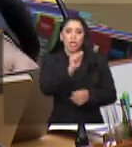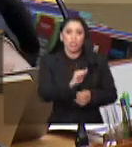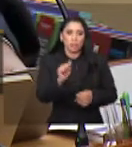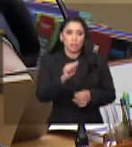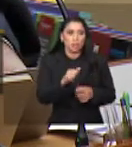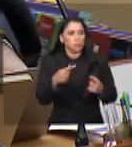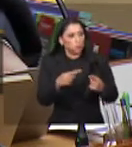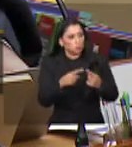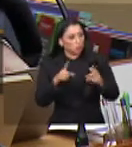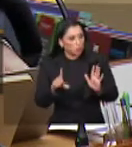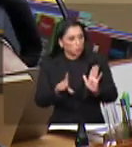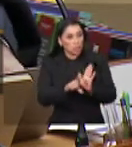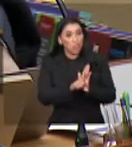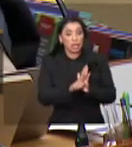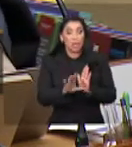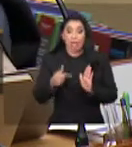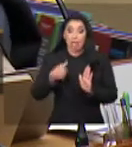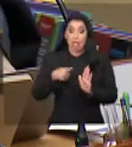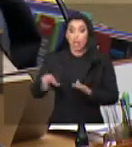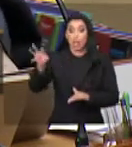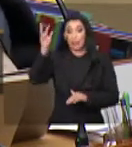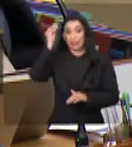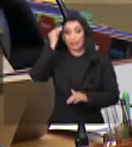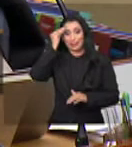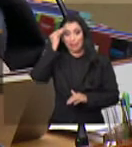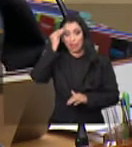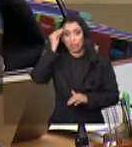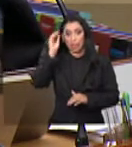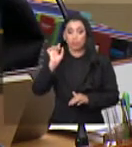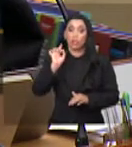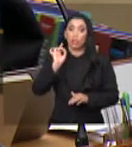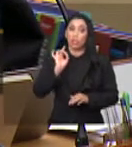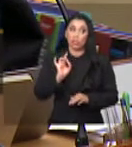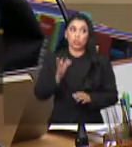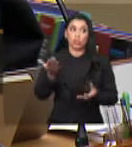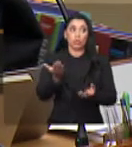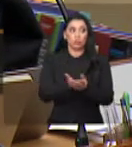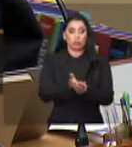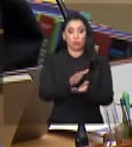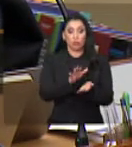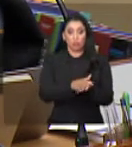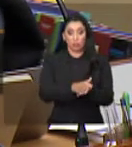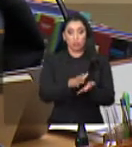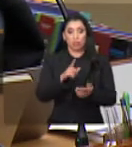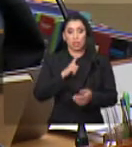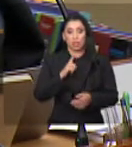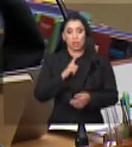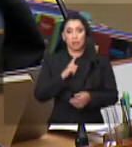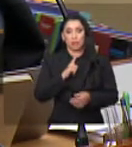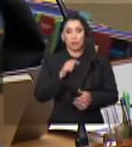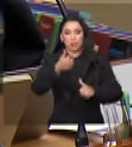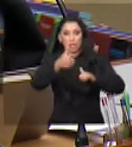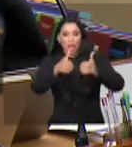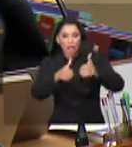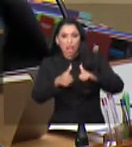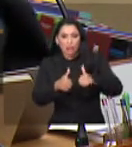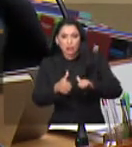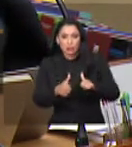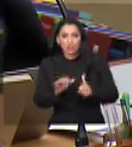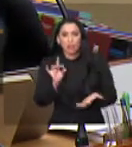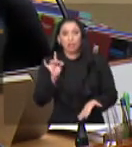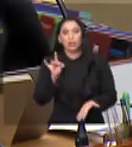Federação eu entendo que somente no presente caso estamos analisando